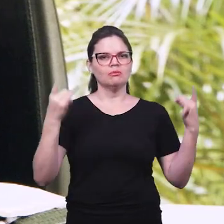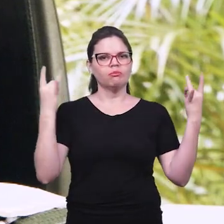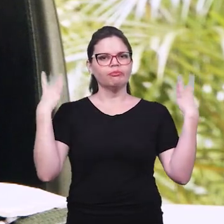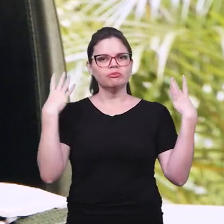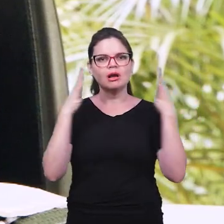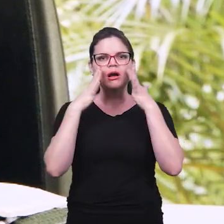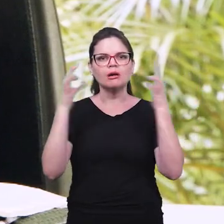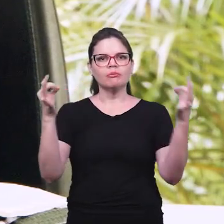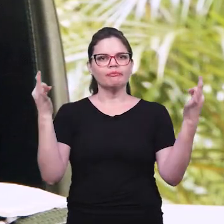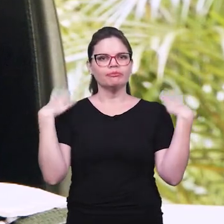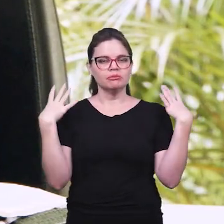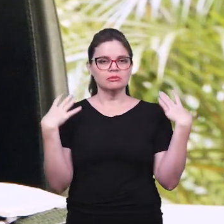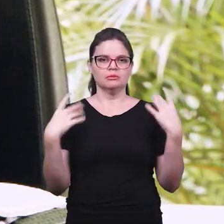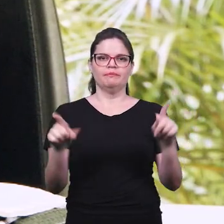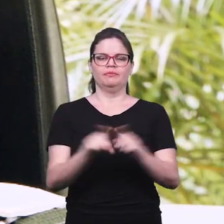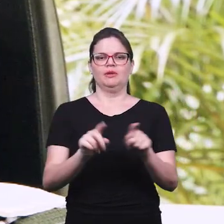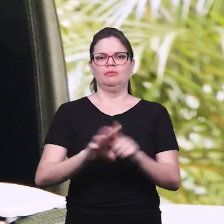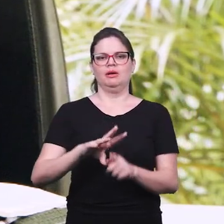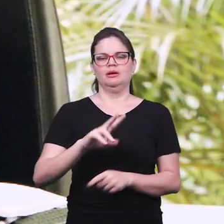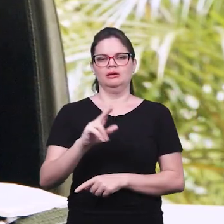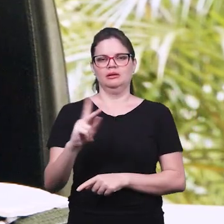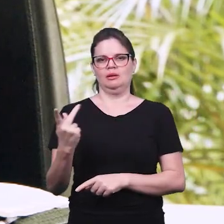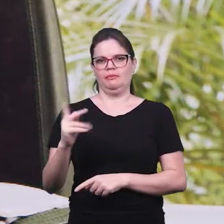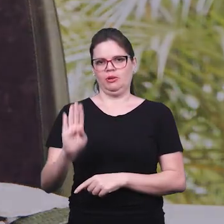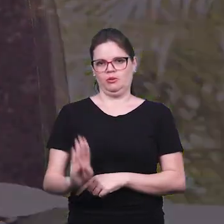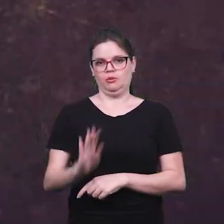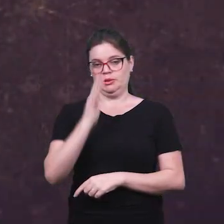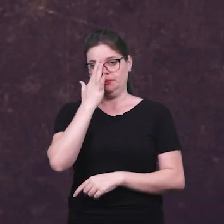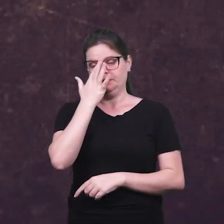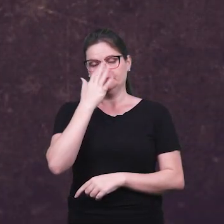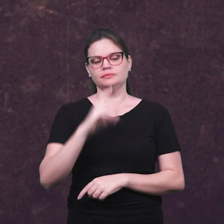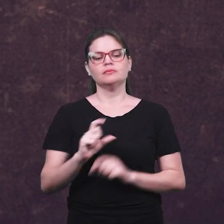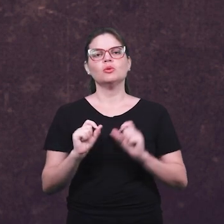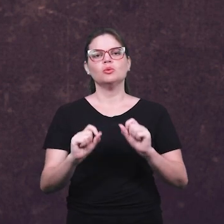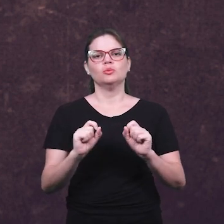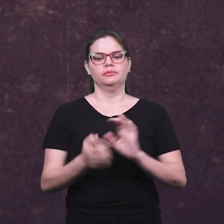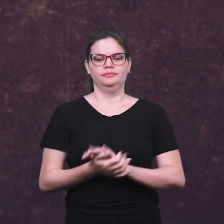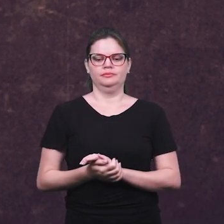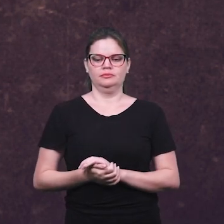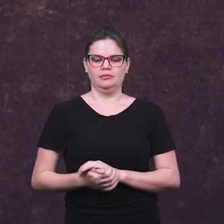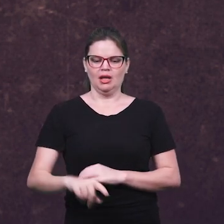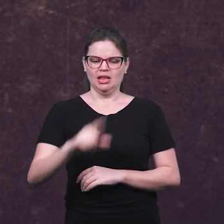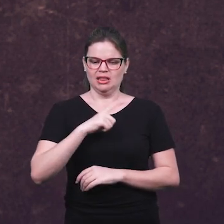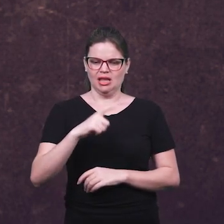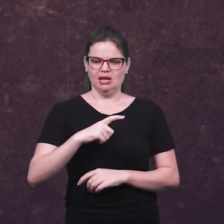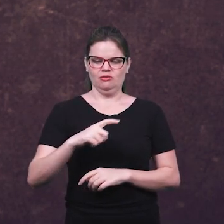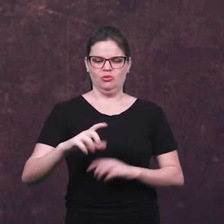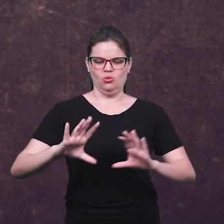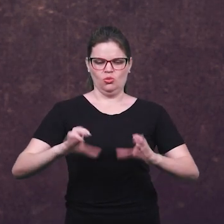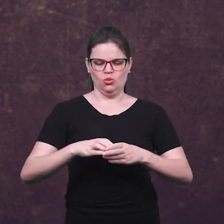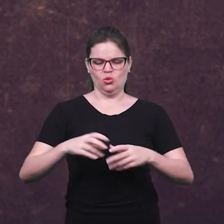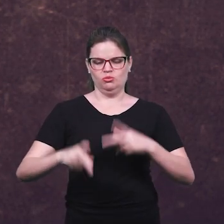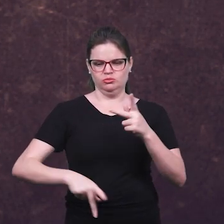Abacuque 1,6, outro profeta falando: suscita os caldeus, nação amarga, impetuosa, e